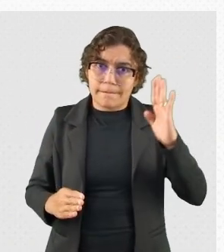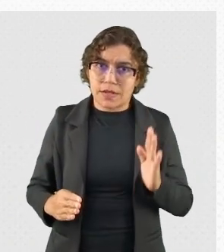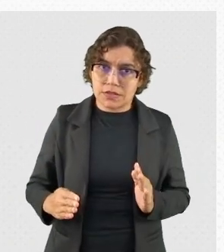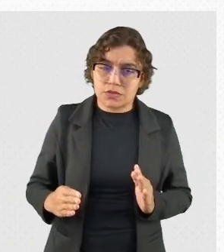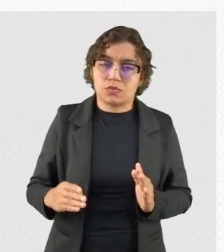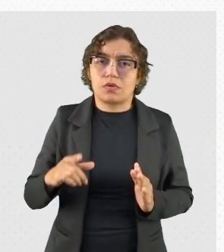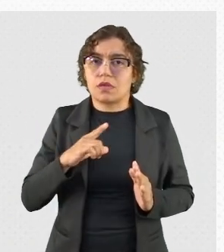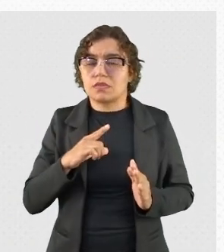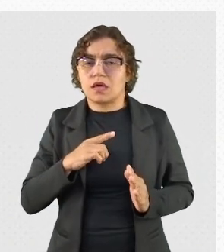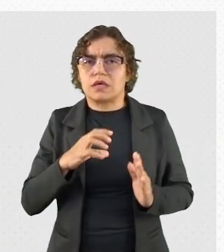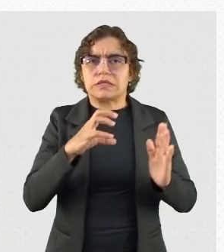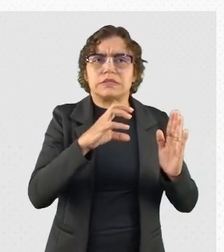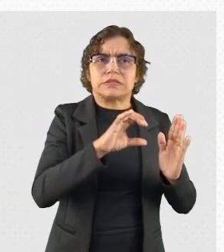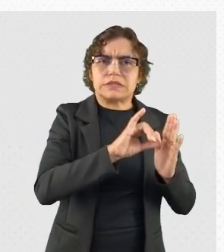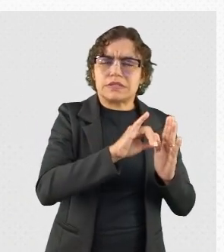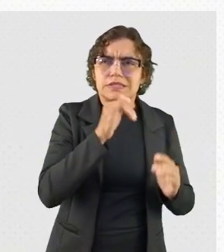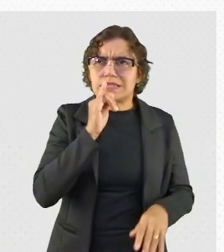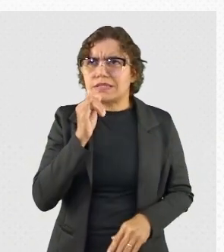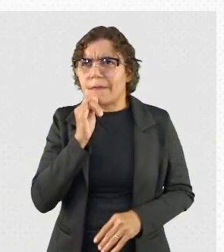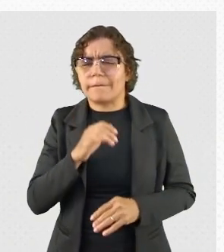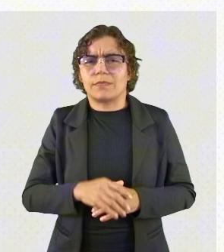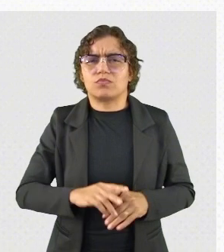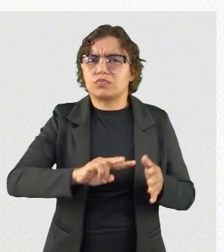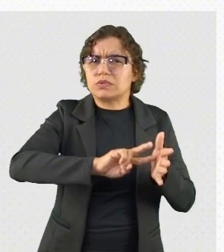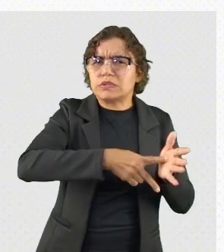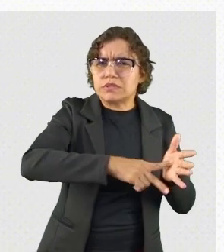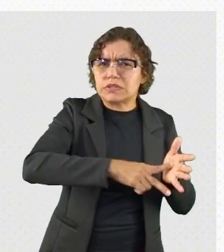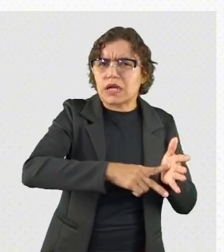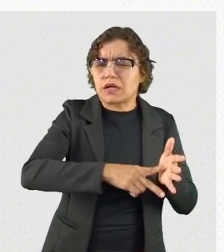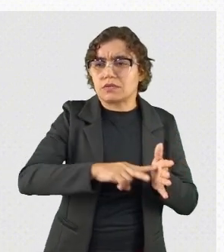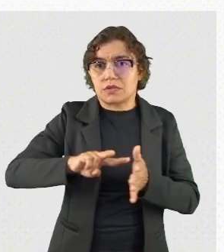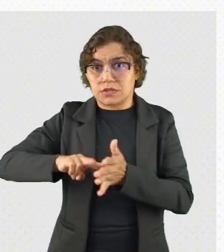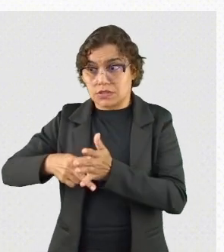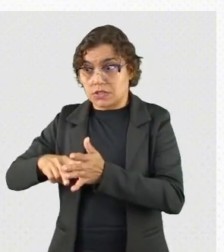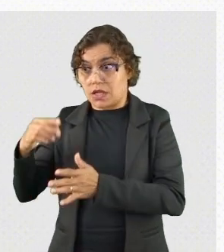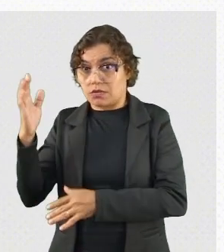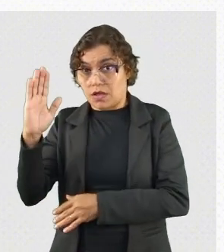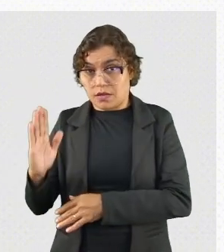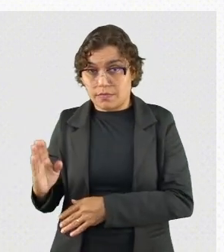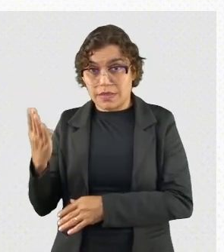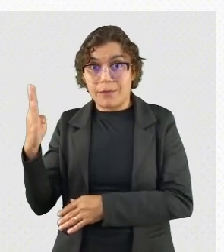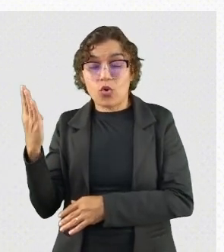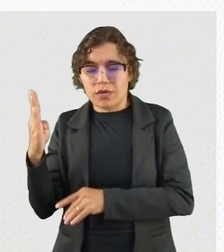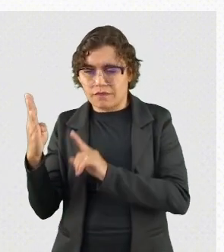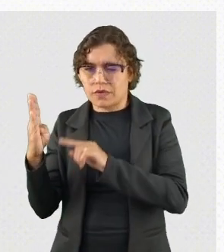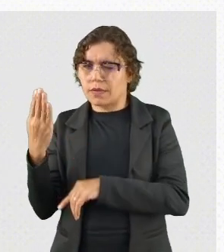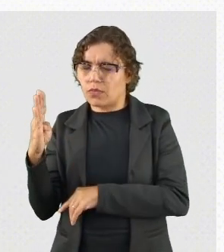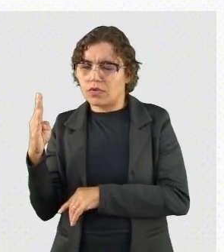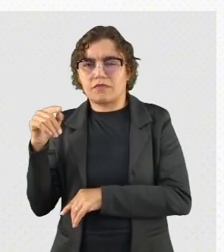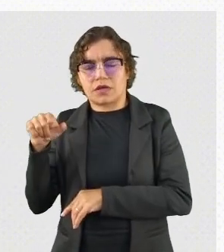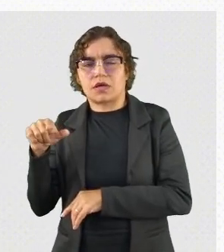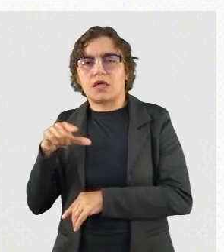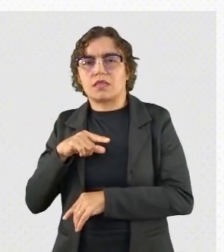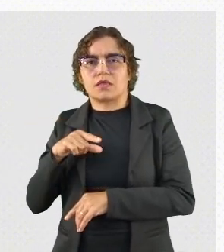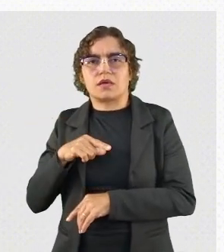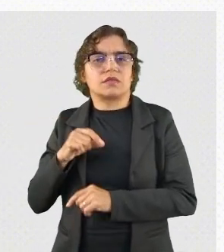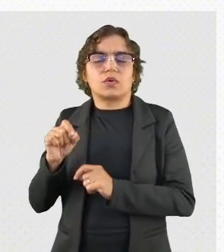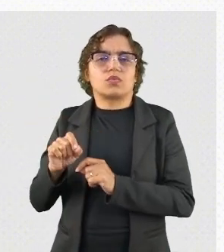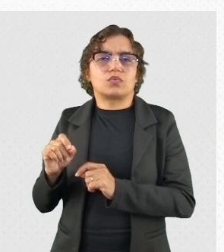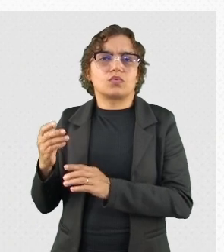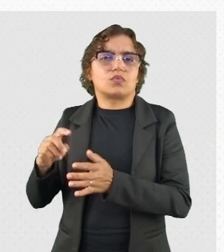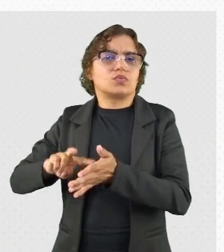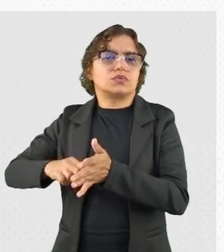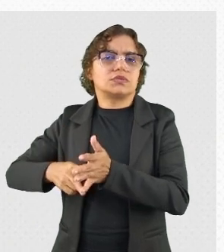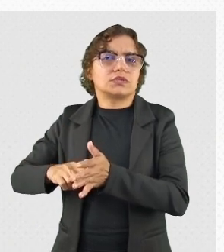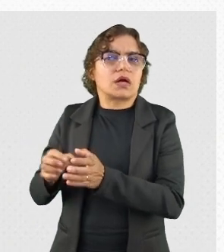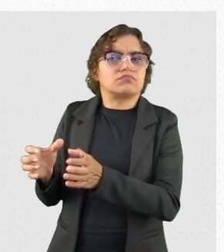um sindicato lá dos bolivianos, né, que era um sindicato desses seringueiros que já estavam lá, com os que estavam chegando na região. Então essa área